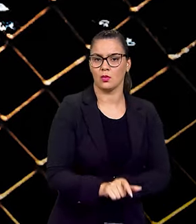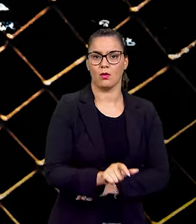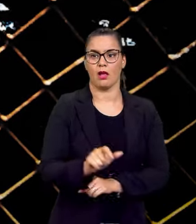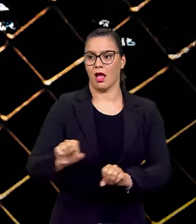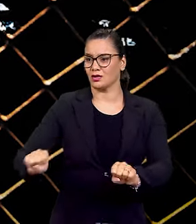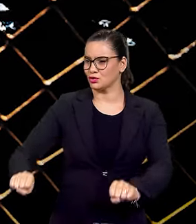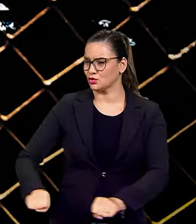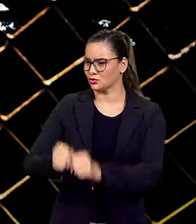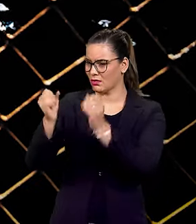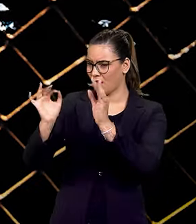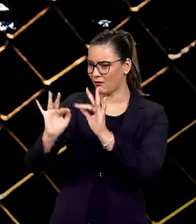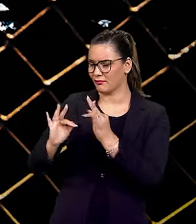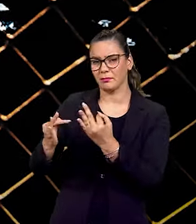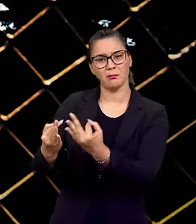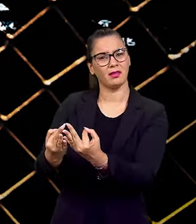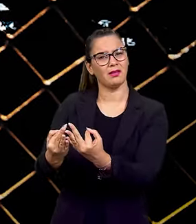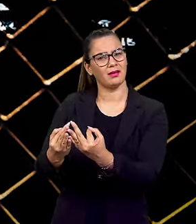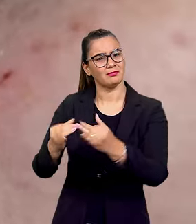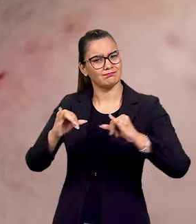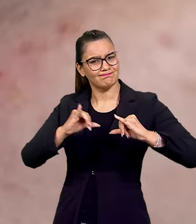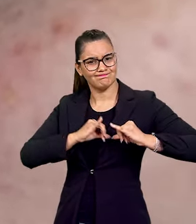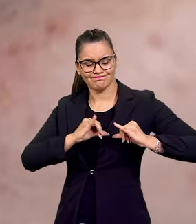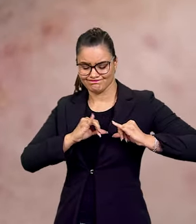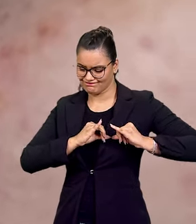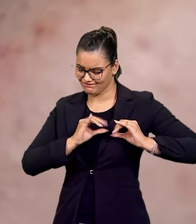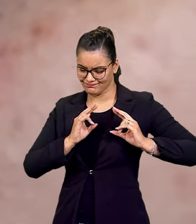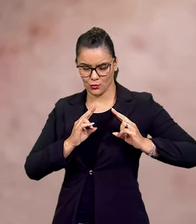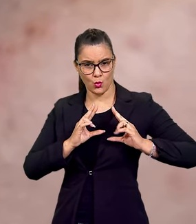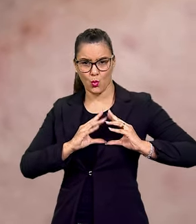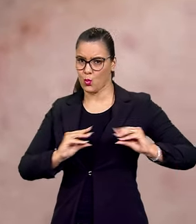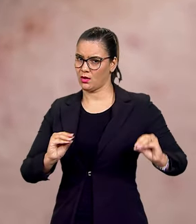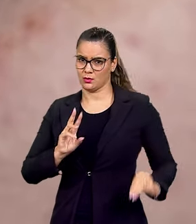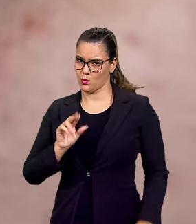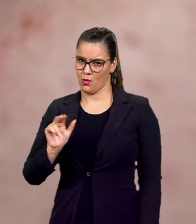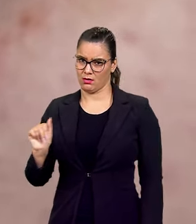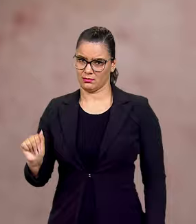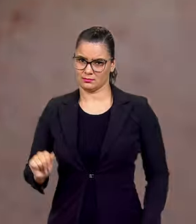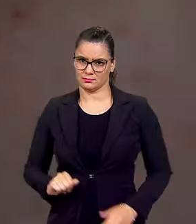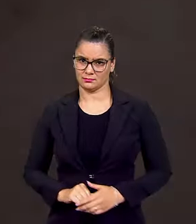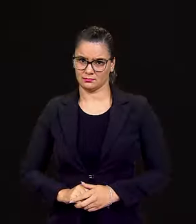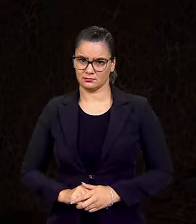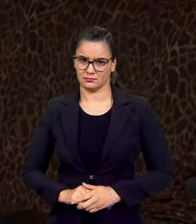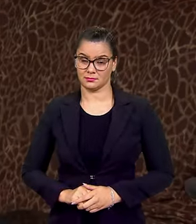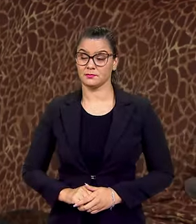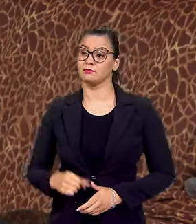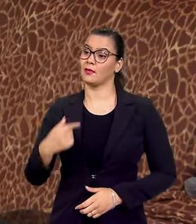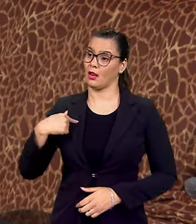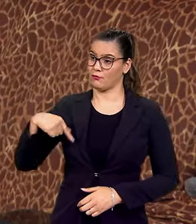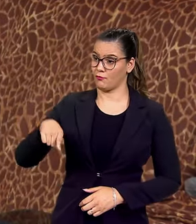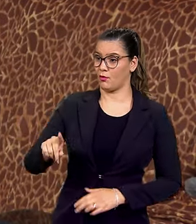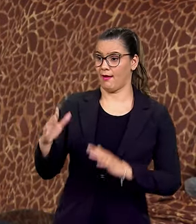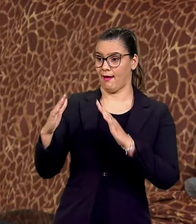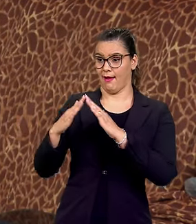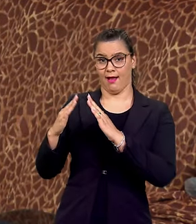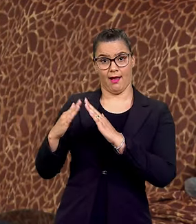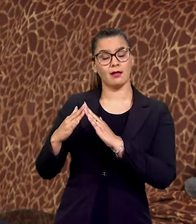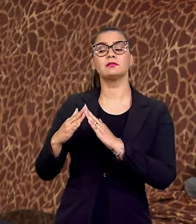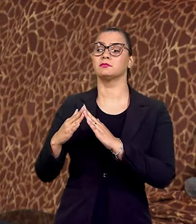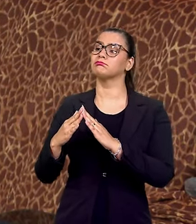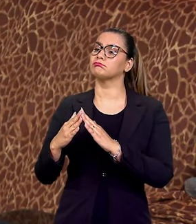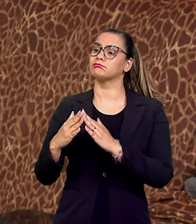pessoa. É a destruição de uma família inteira, uma ferida que não cicatriza. Ela levou ele lá em